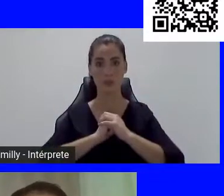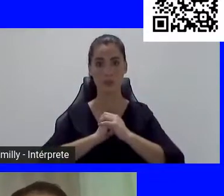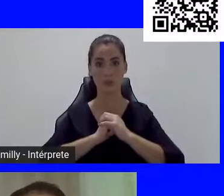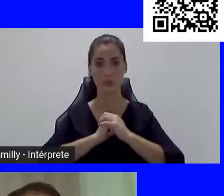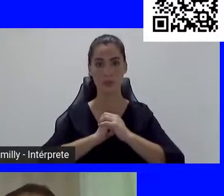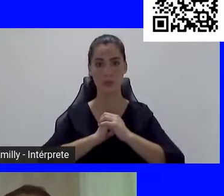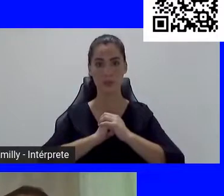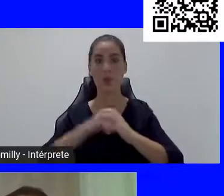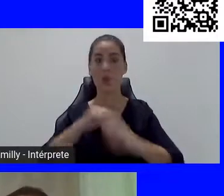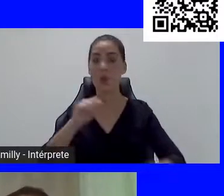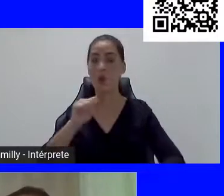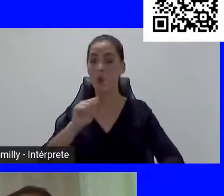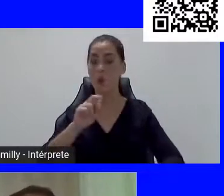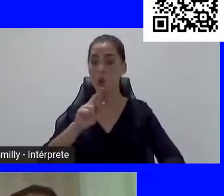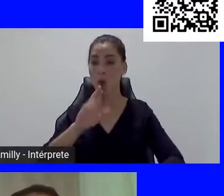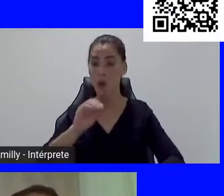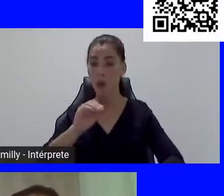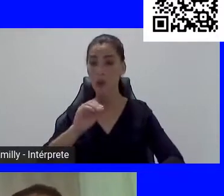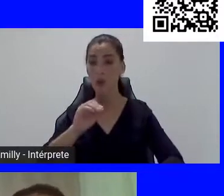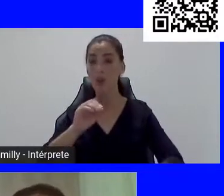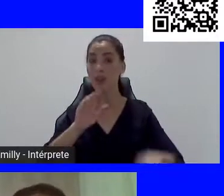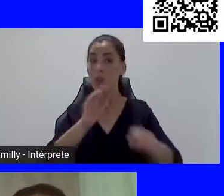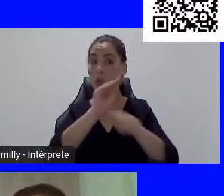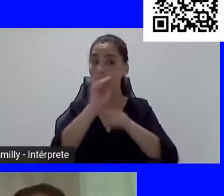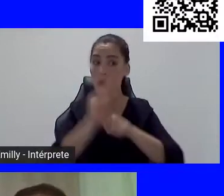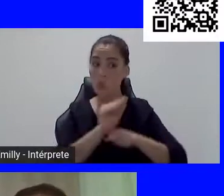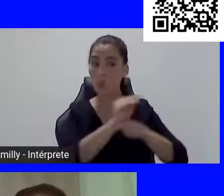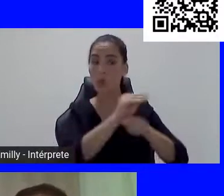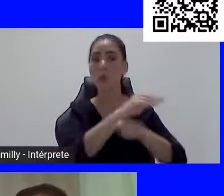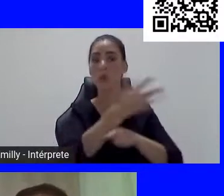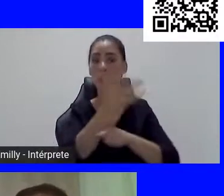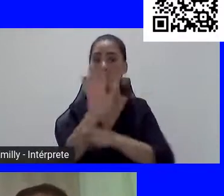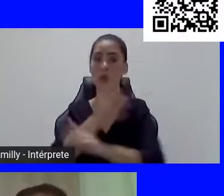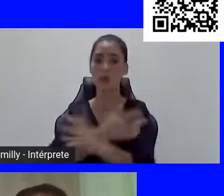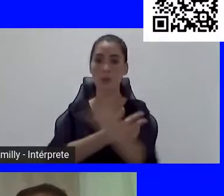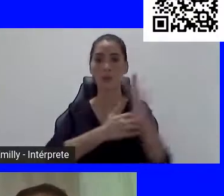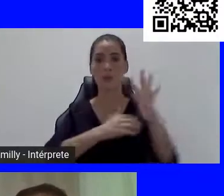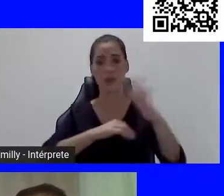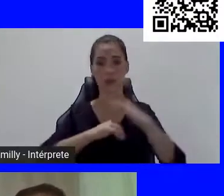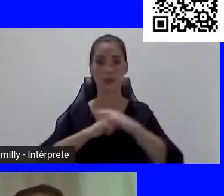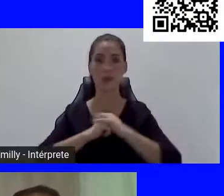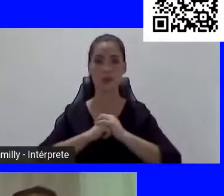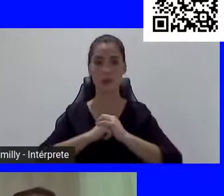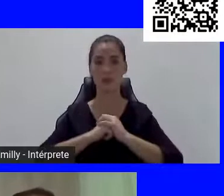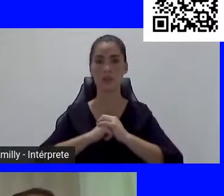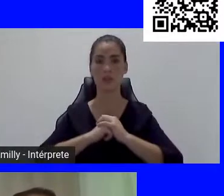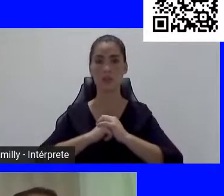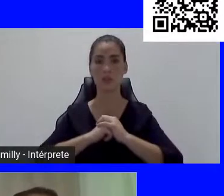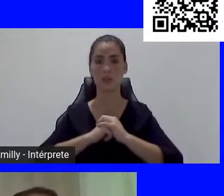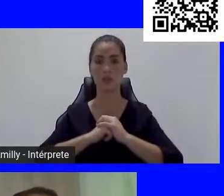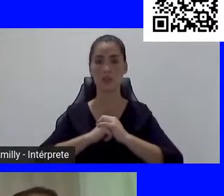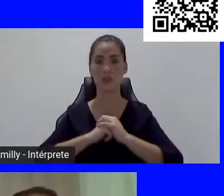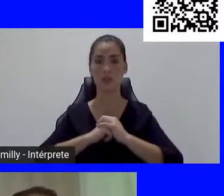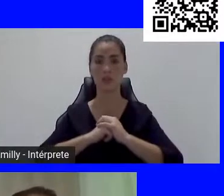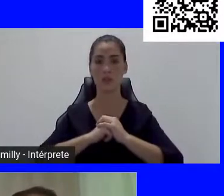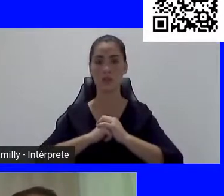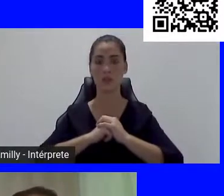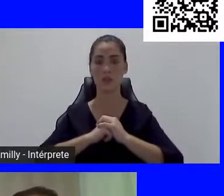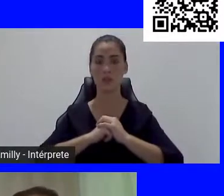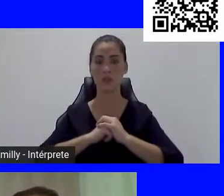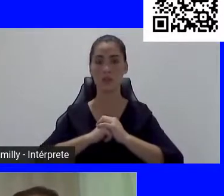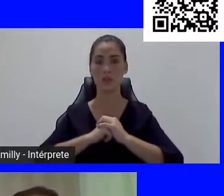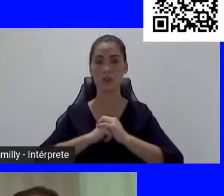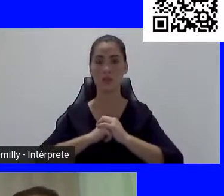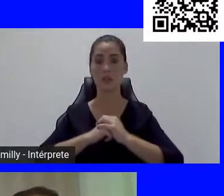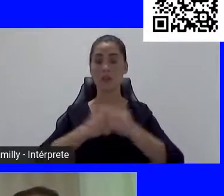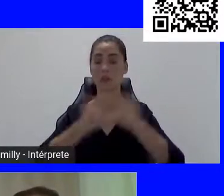ele destrói o manancial da água, se ele destrói as florestas, diminui a chuva, ele não produz. E ele não tem lucro. Então, o que faltou